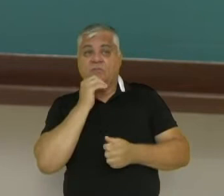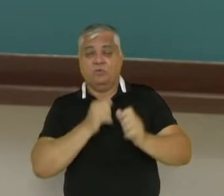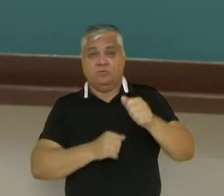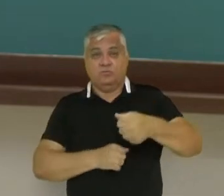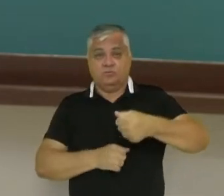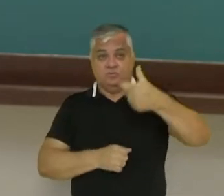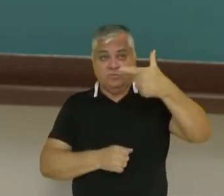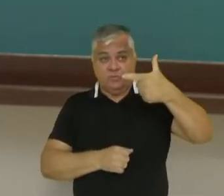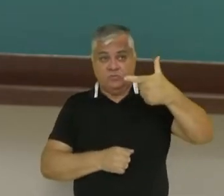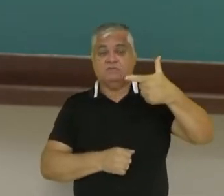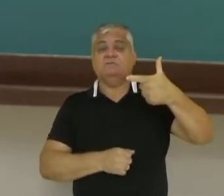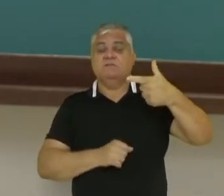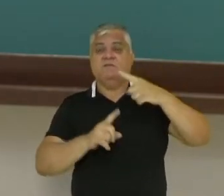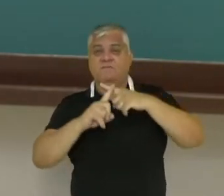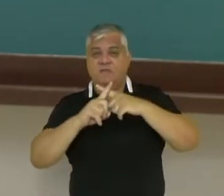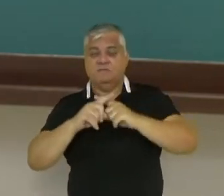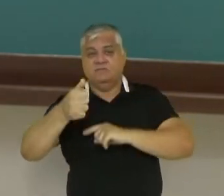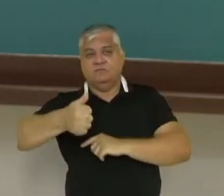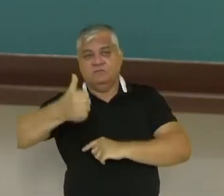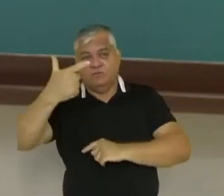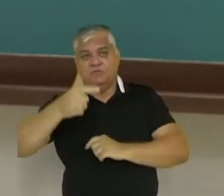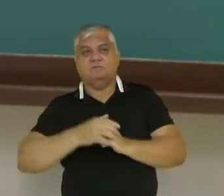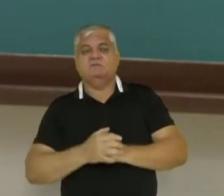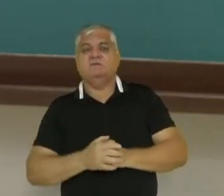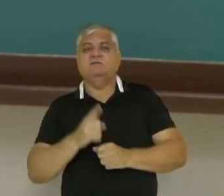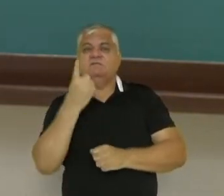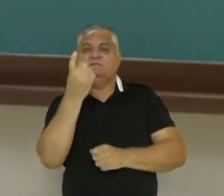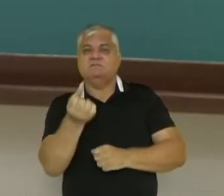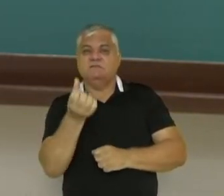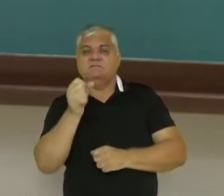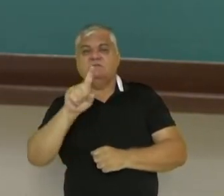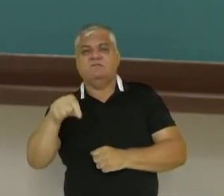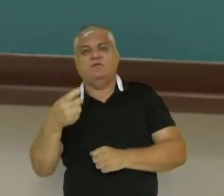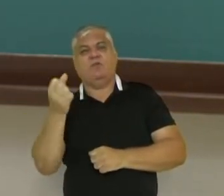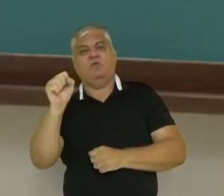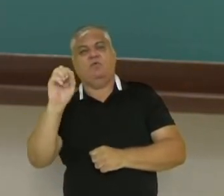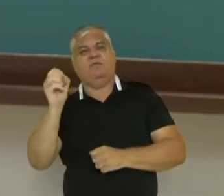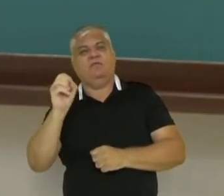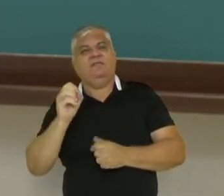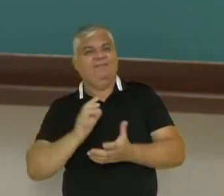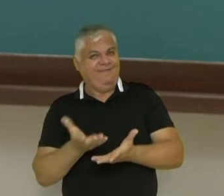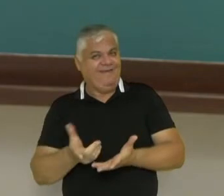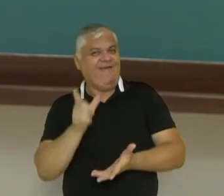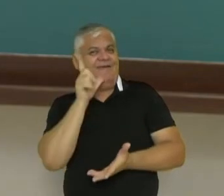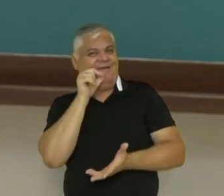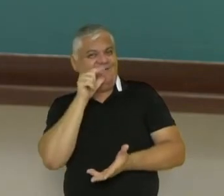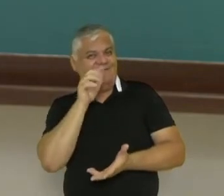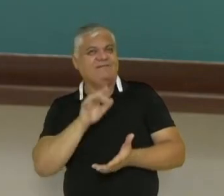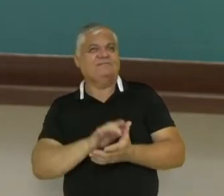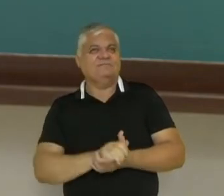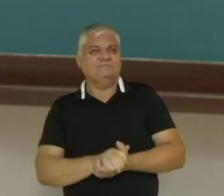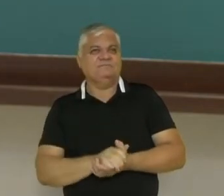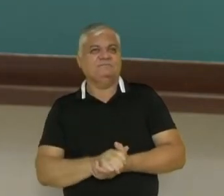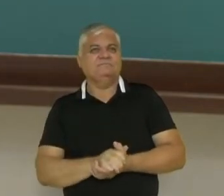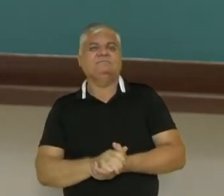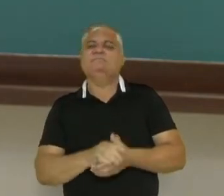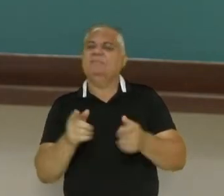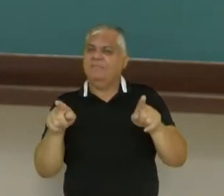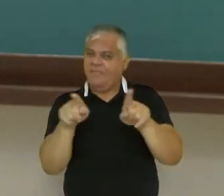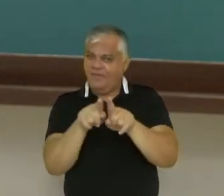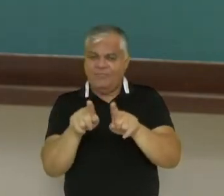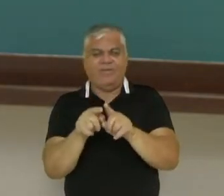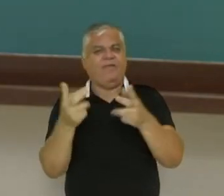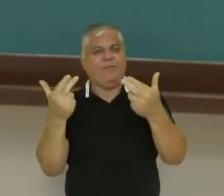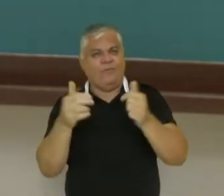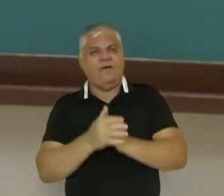por 12. 1,4 vezes 12, 16,80 litros de água dia. E os outros?